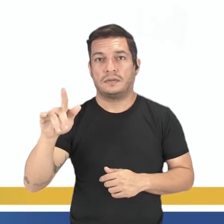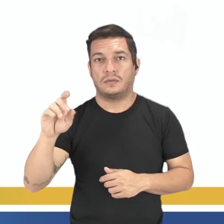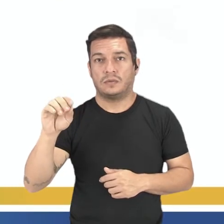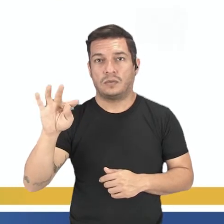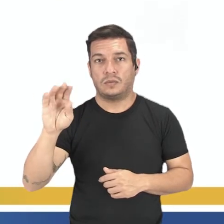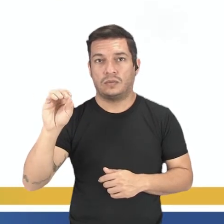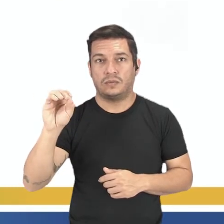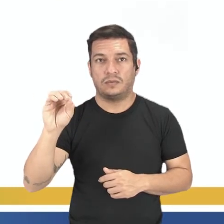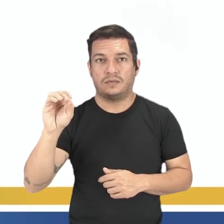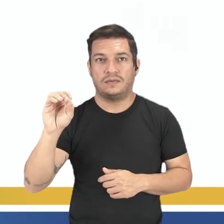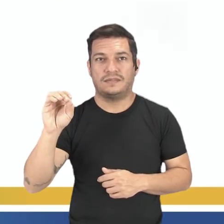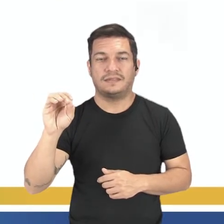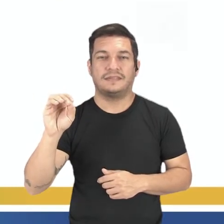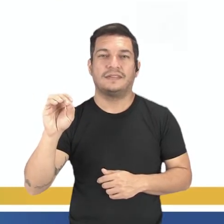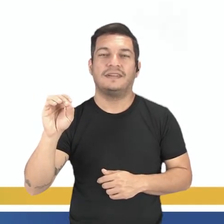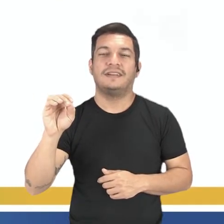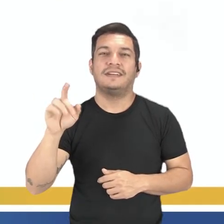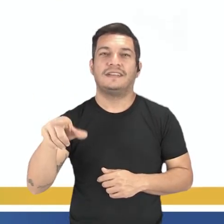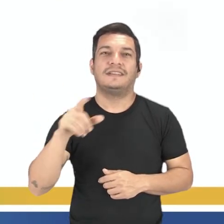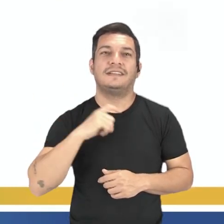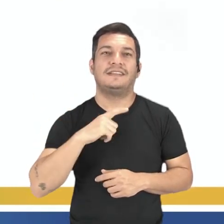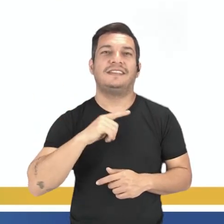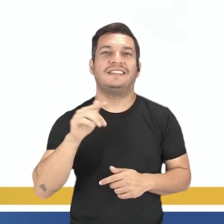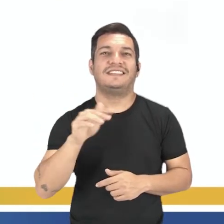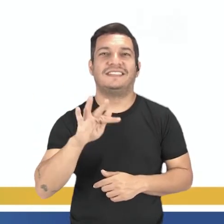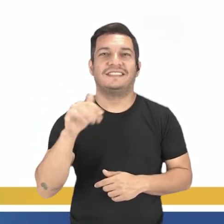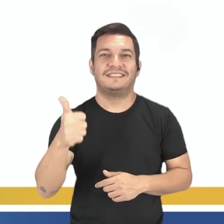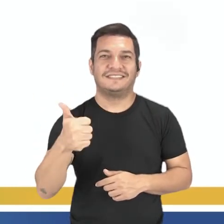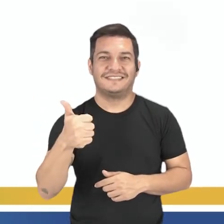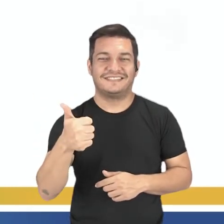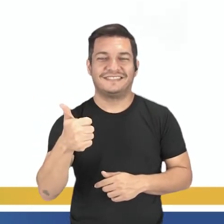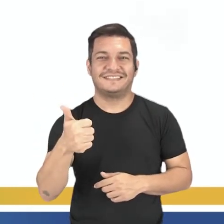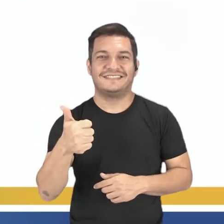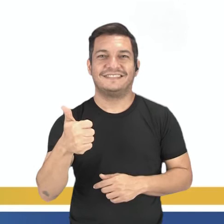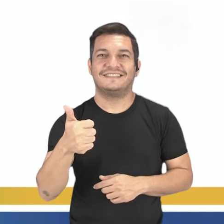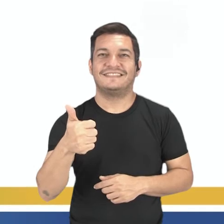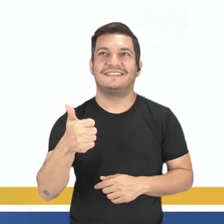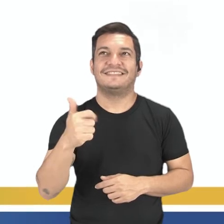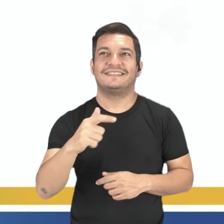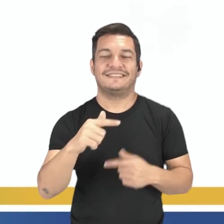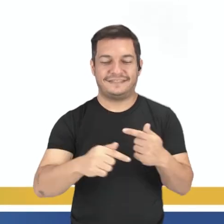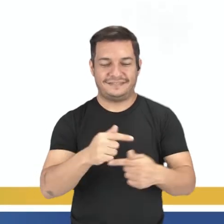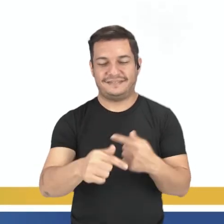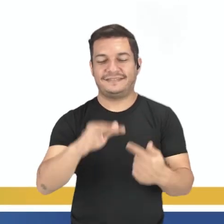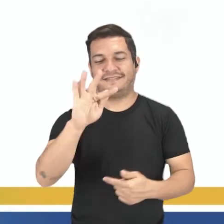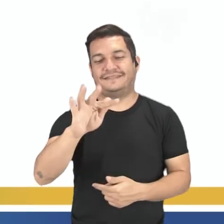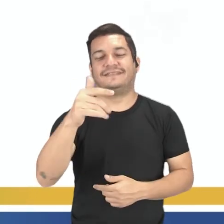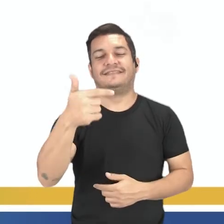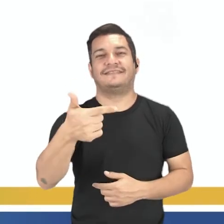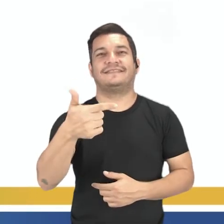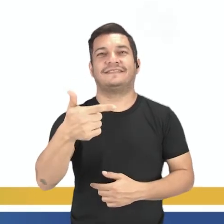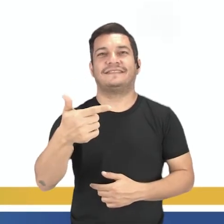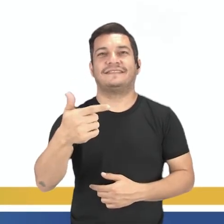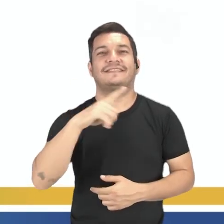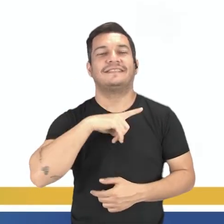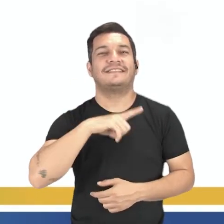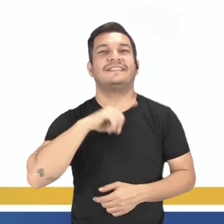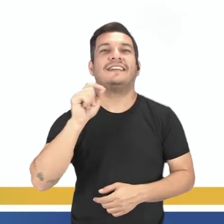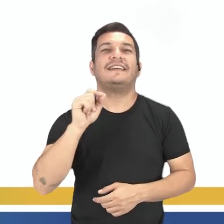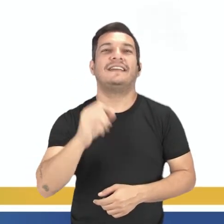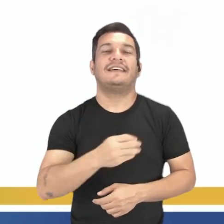Yzão, Yzinho. Essa é a minha geração F1, tudo amarelo. Na geração F2, eu já tenho